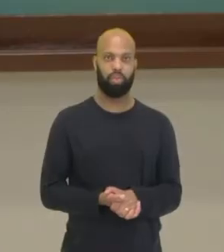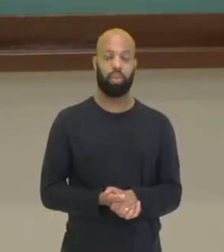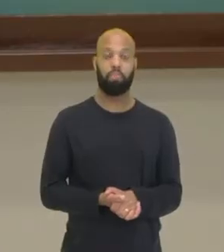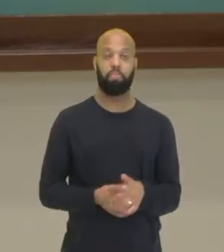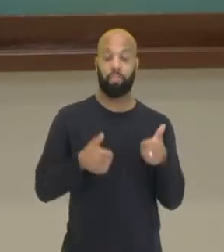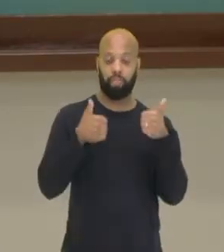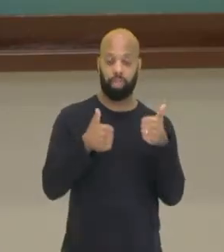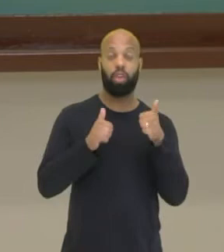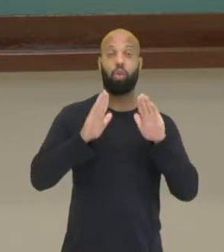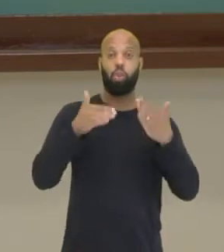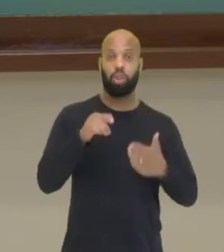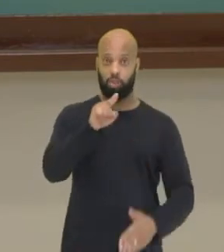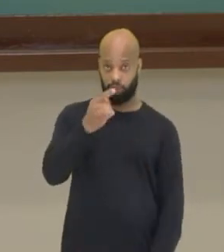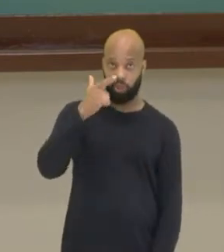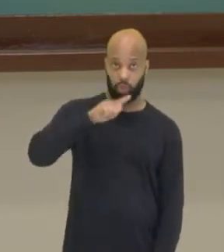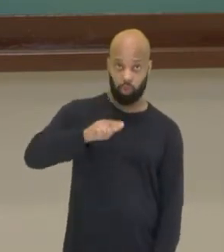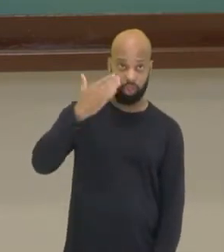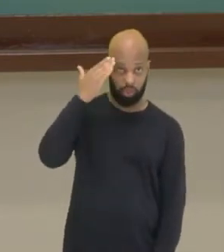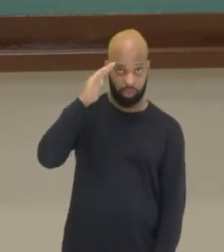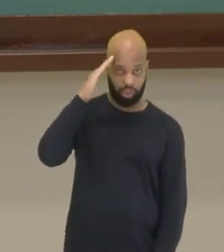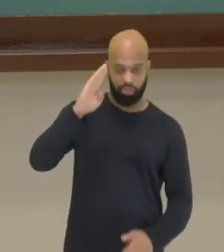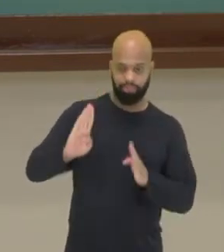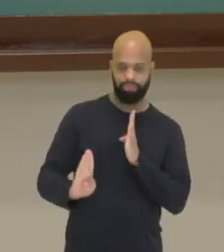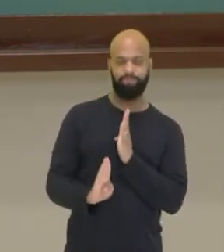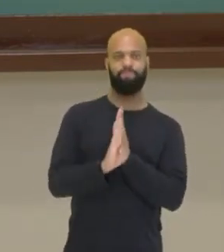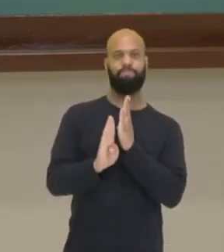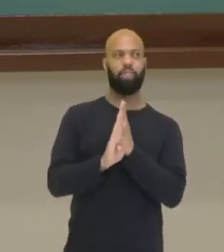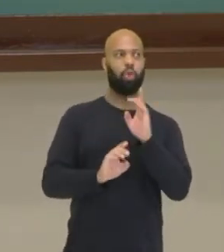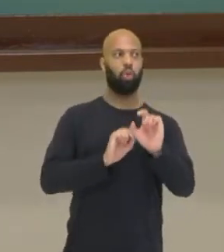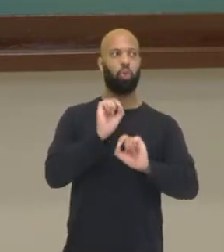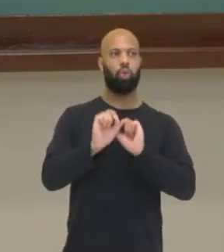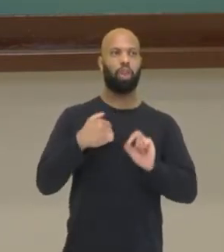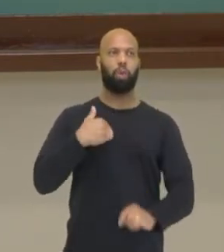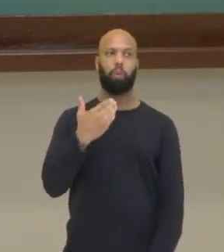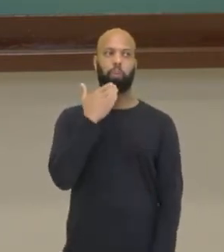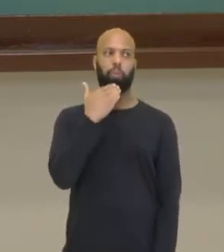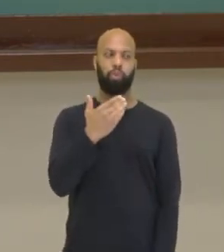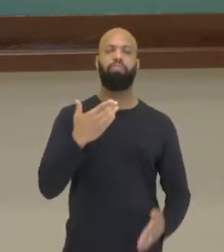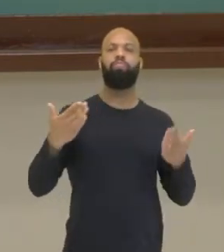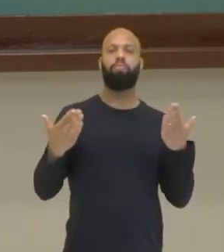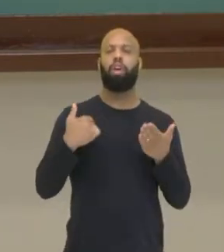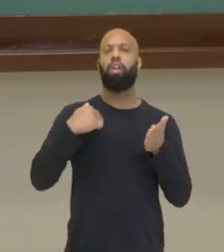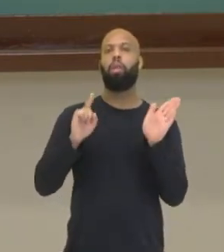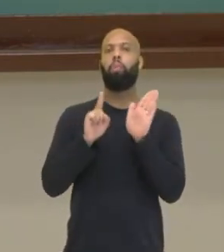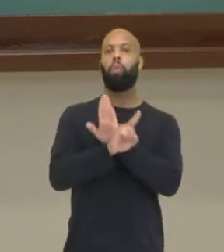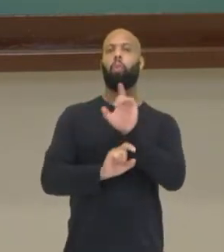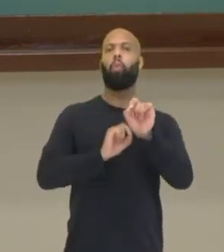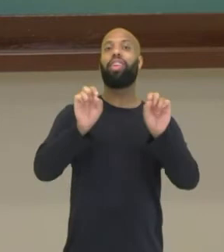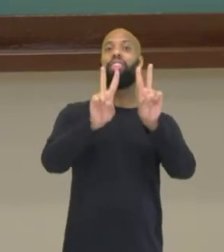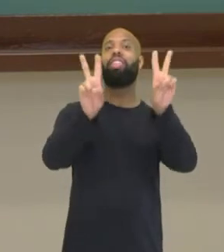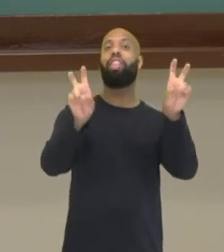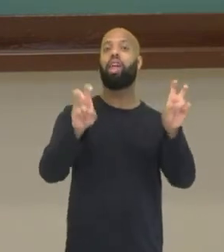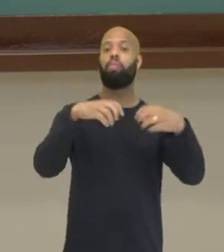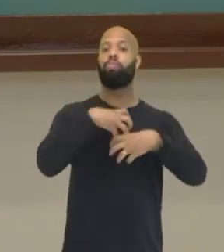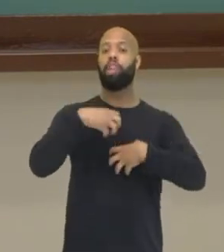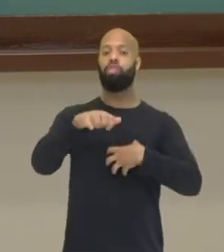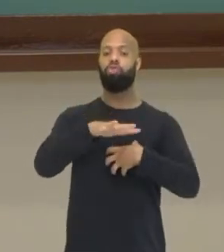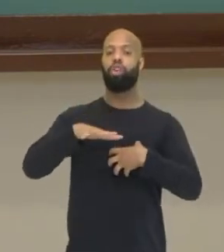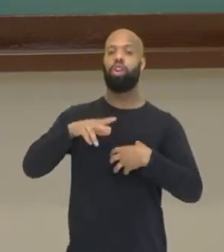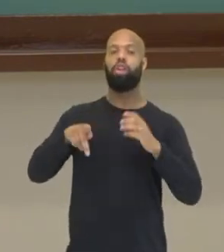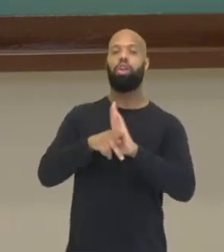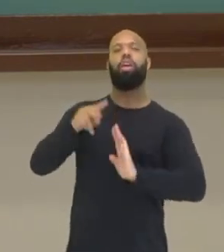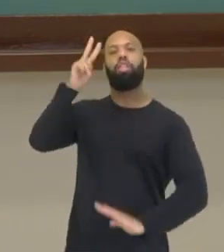Bacana. E aí, vocês conseguiram então identificar aqui que eu solicitei? É, então eu perguntei lá qual é o tema deste caos.